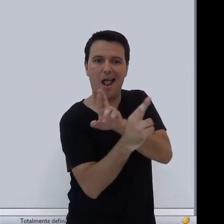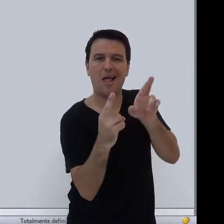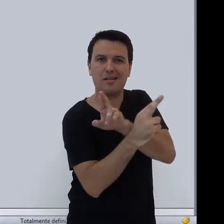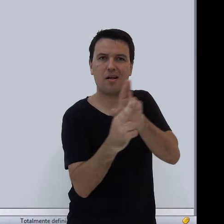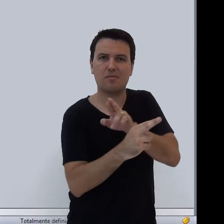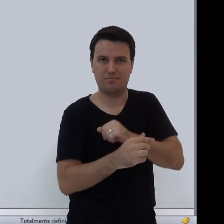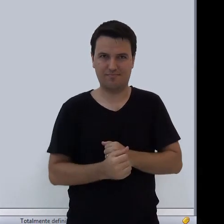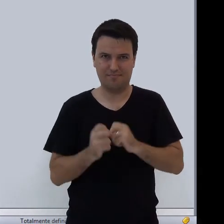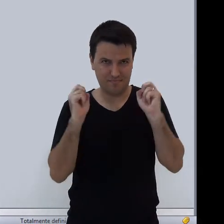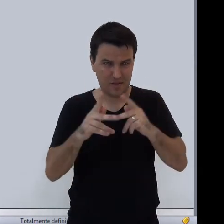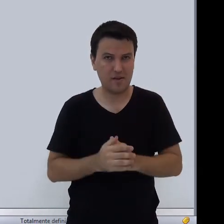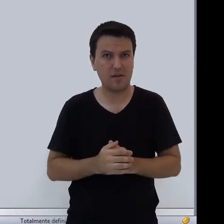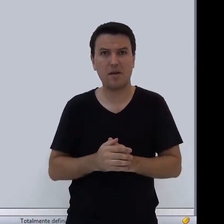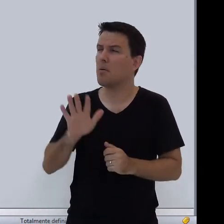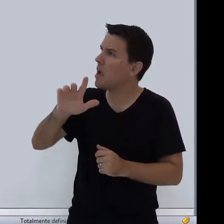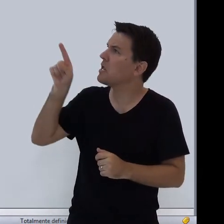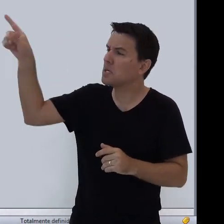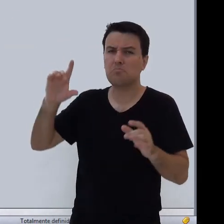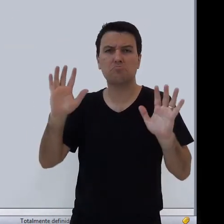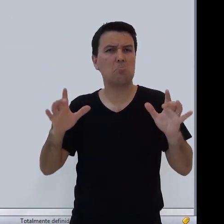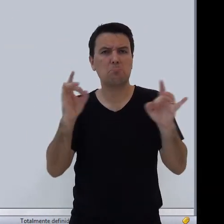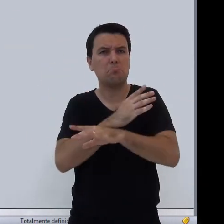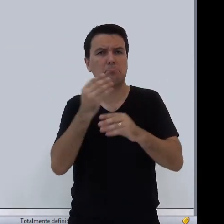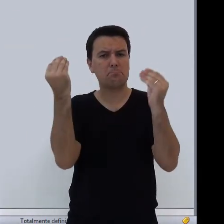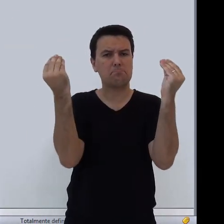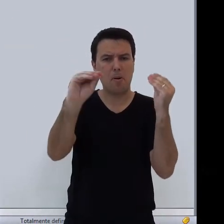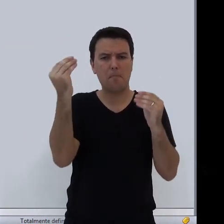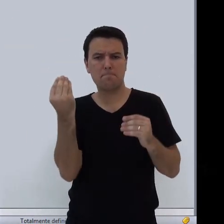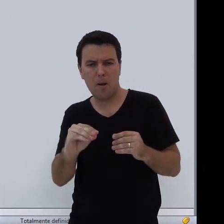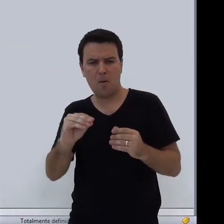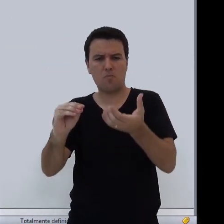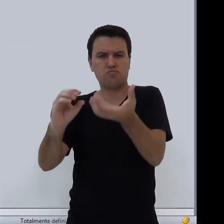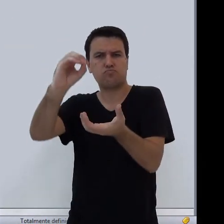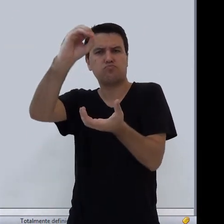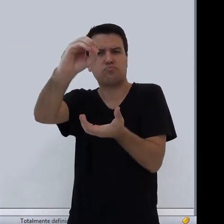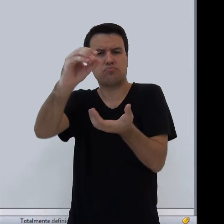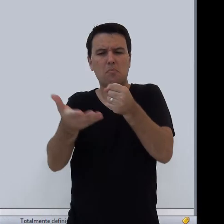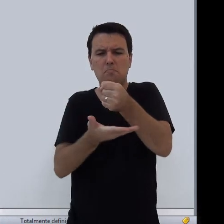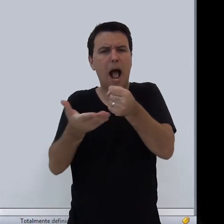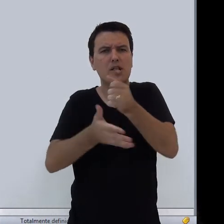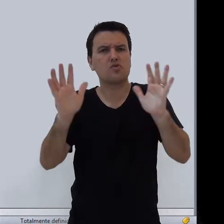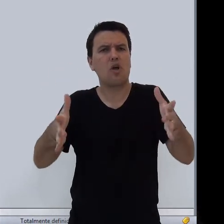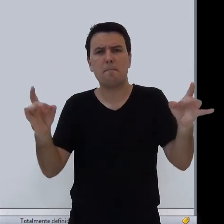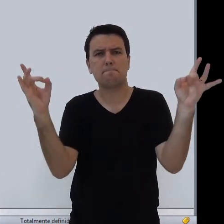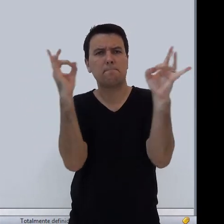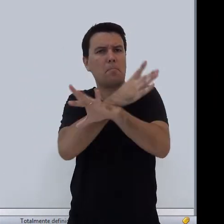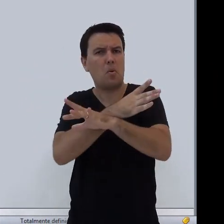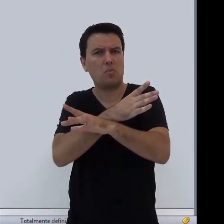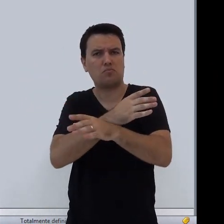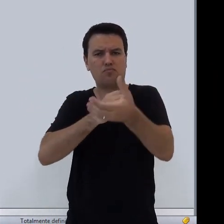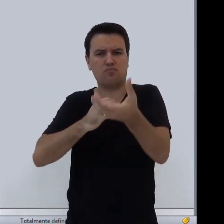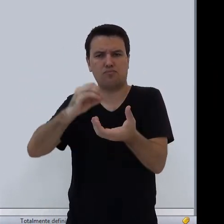aqui, tá? Se você for fazer a montagem de outros componentes, você vai ter que somente prestar atenção basicamente nesses dois